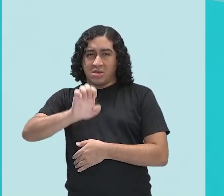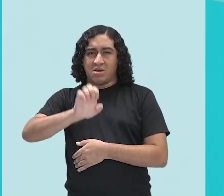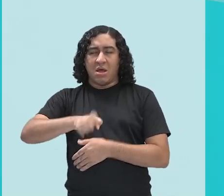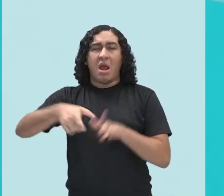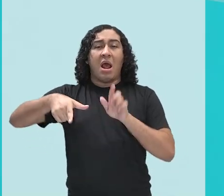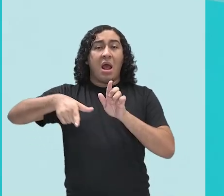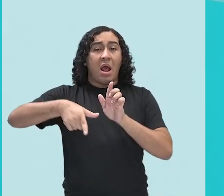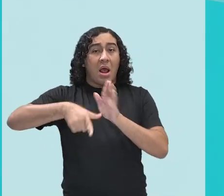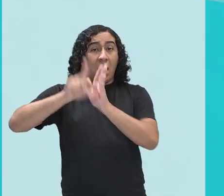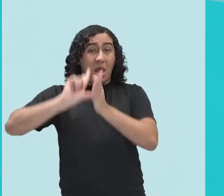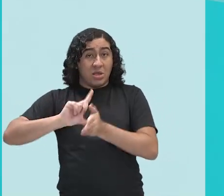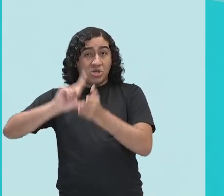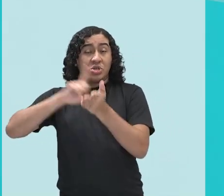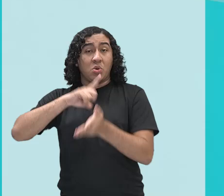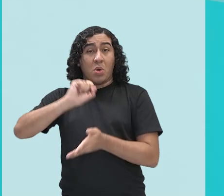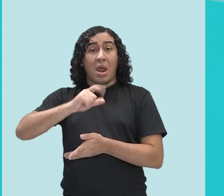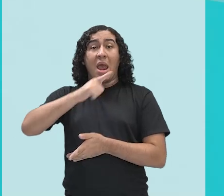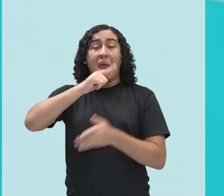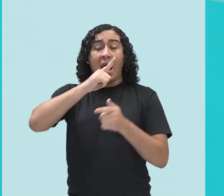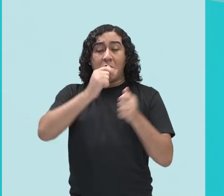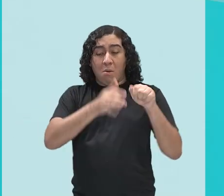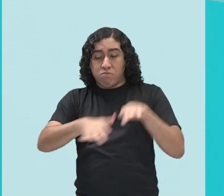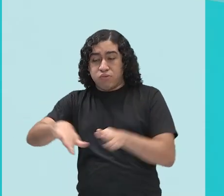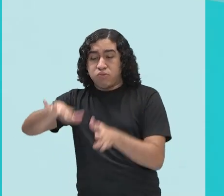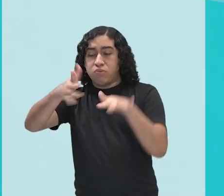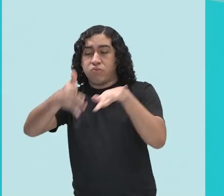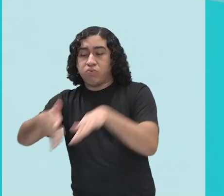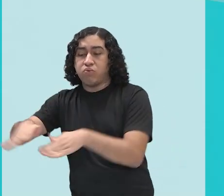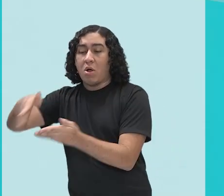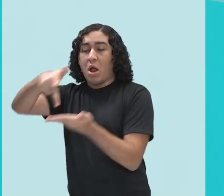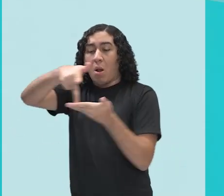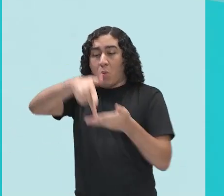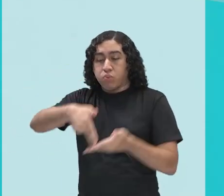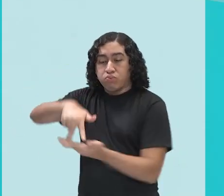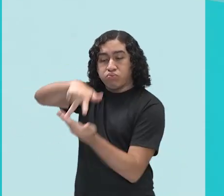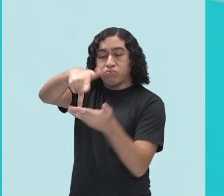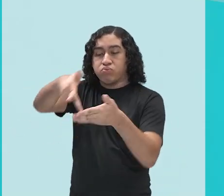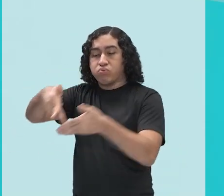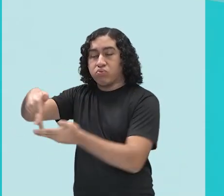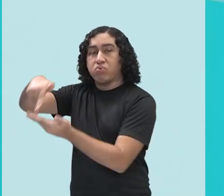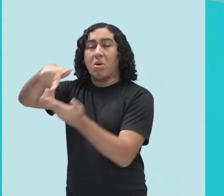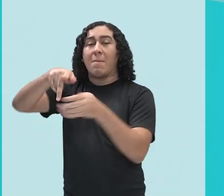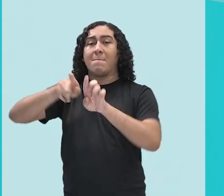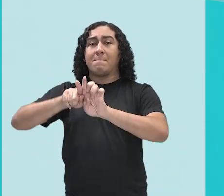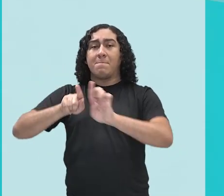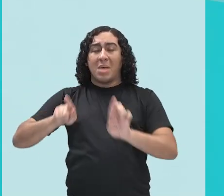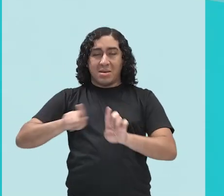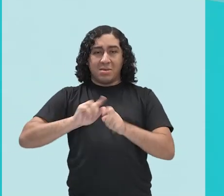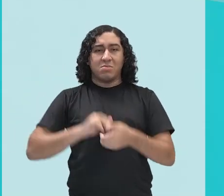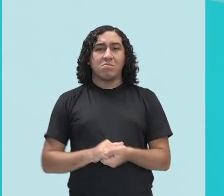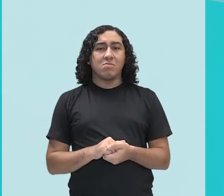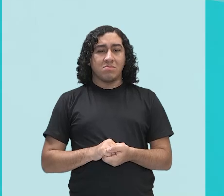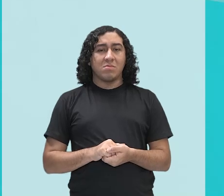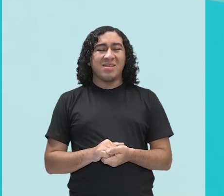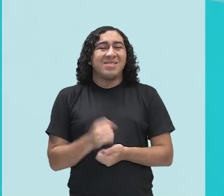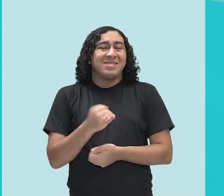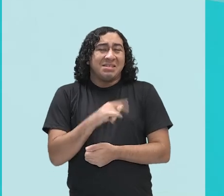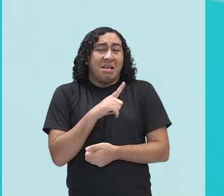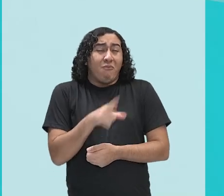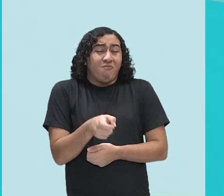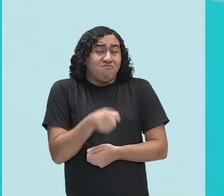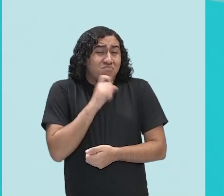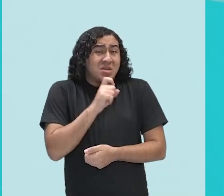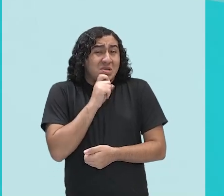lá ficava em cima da prancha e ia deslizando nas ondas. Mas e naquelas épocas muito frias que realmente